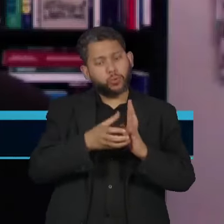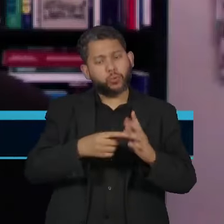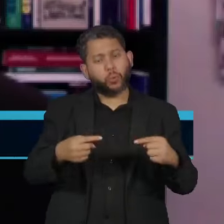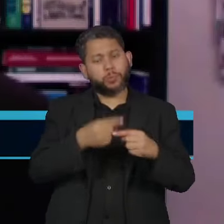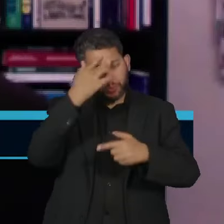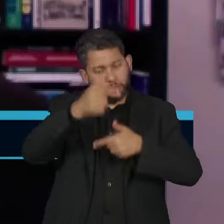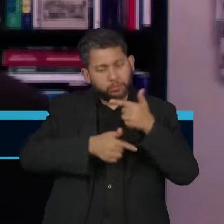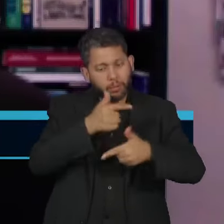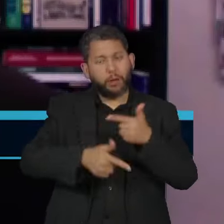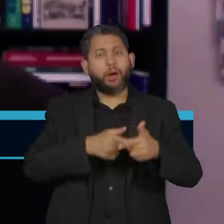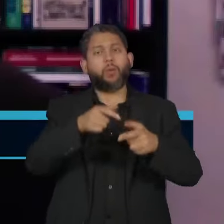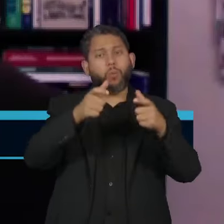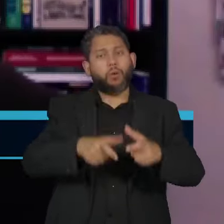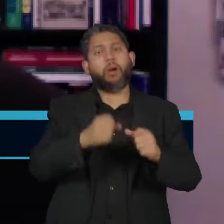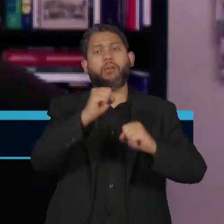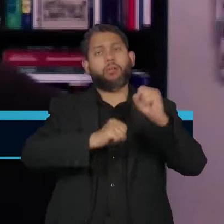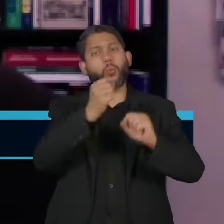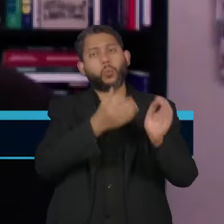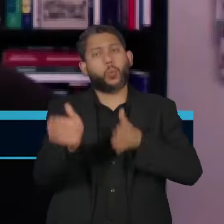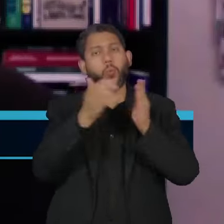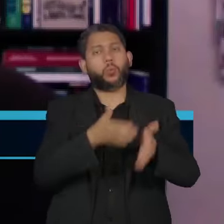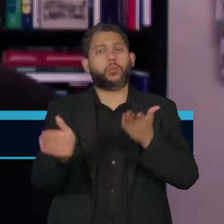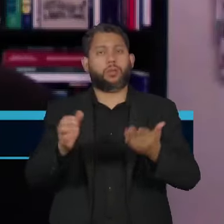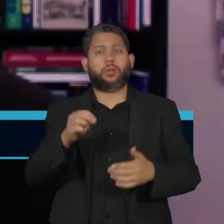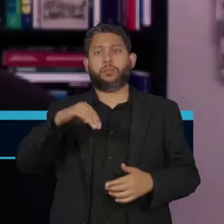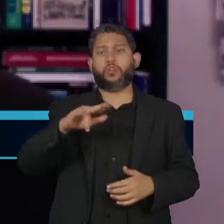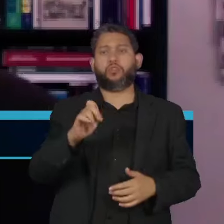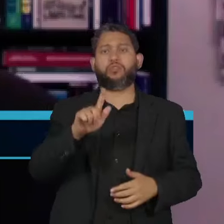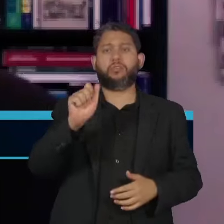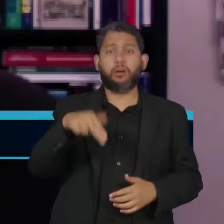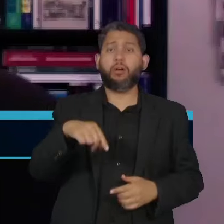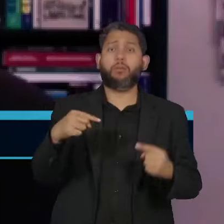muito industrializada. Por exemplo, em Michigan, é uma região da indústria